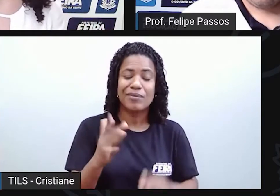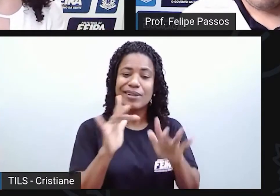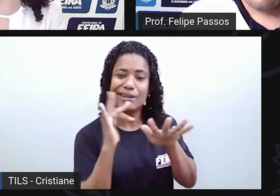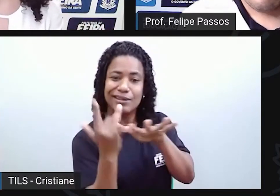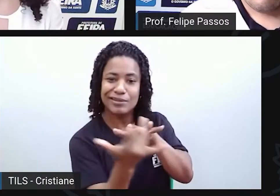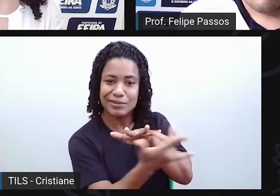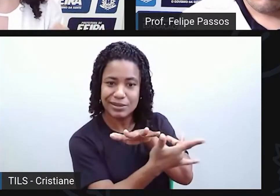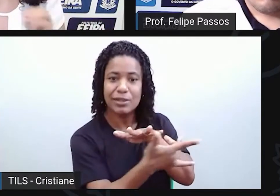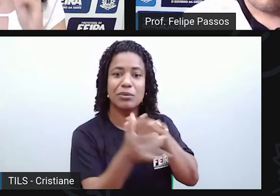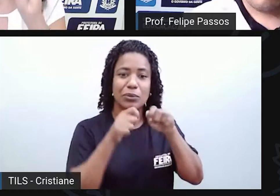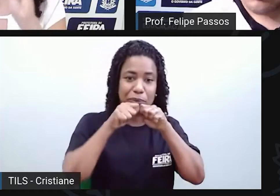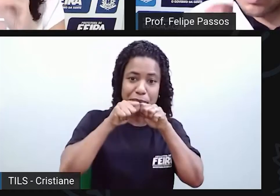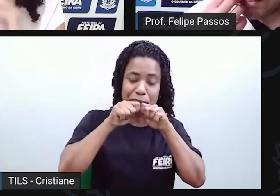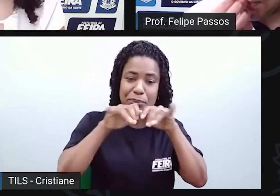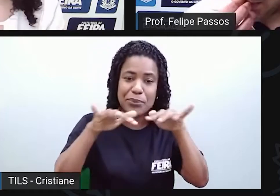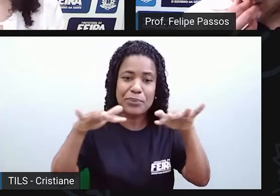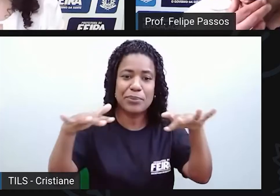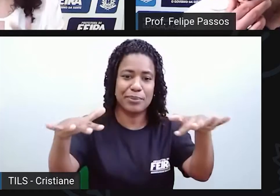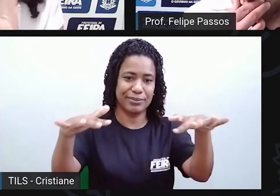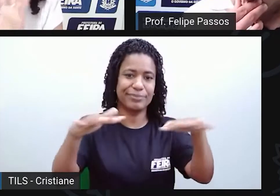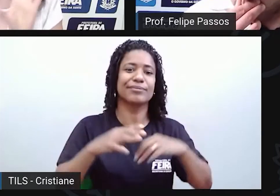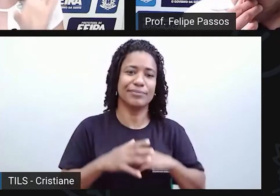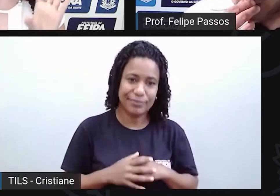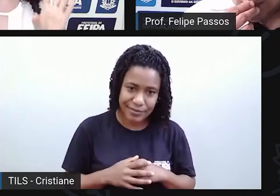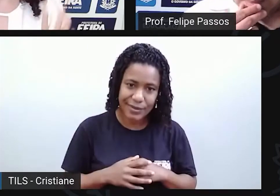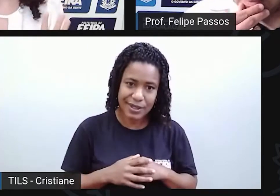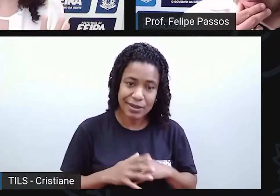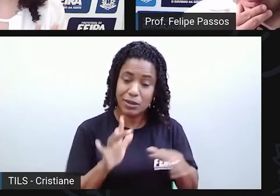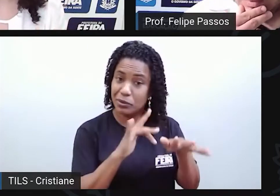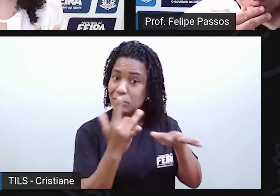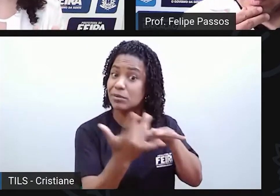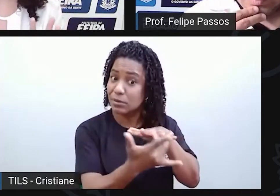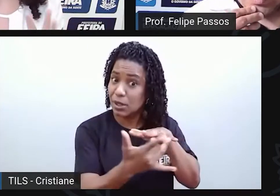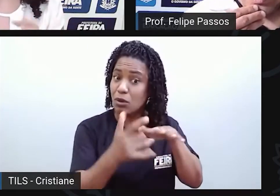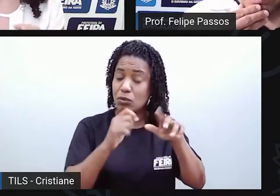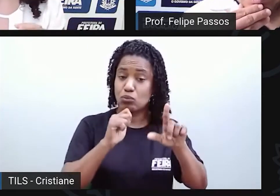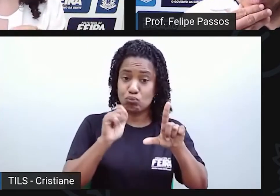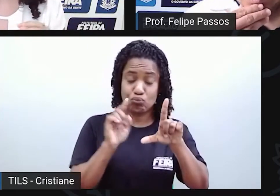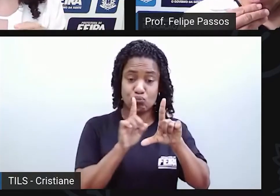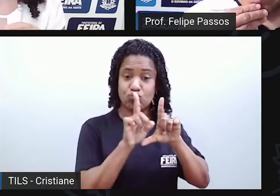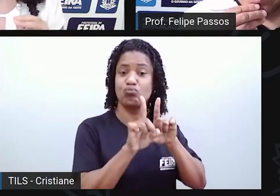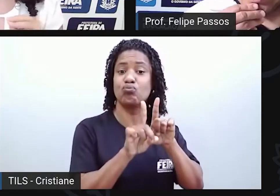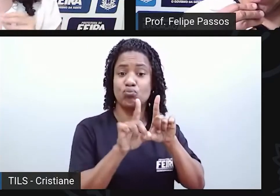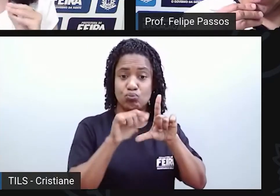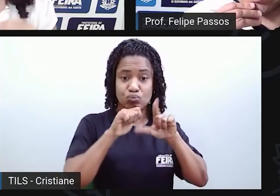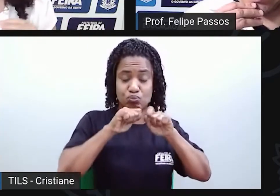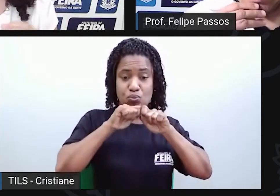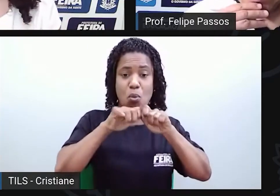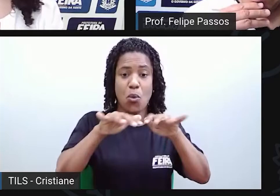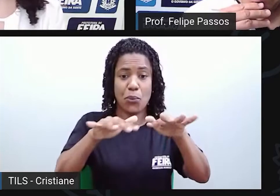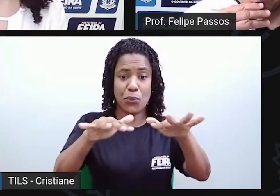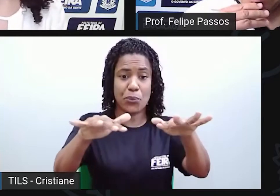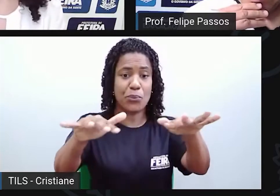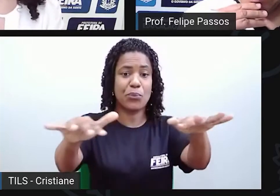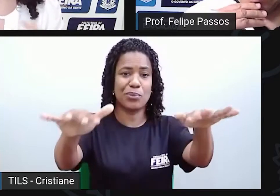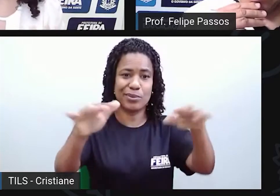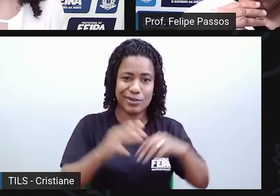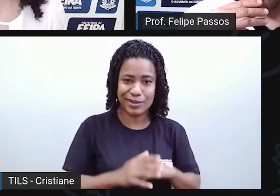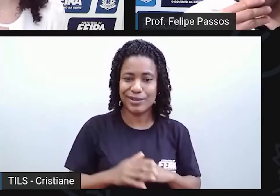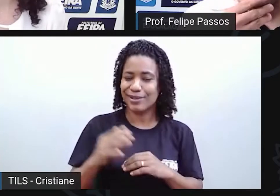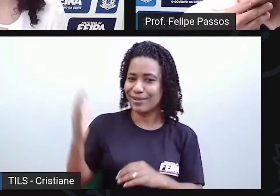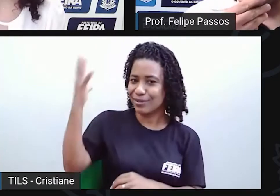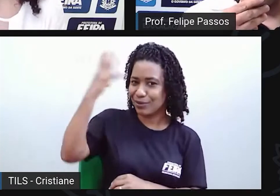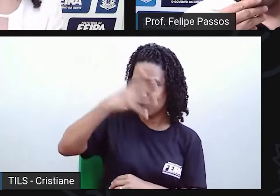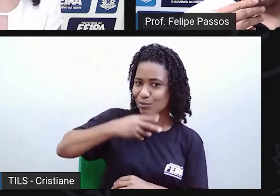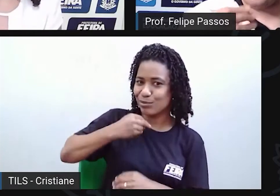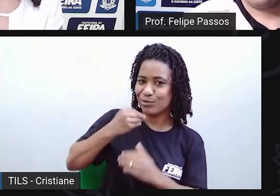ganha um tempero a mais, como se já não fosse pouco. A gente ganha os bonitos e os queridos